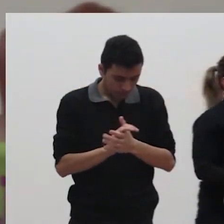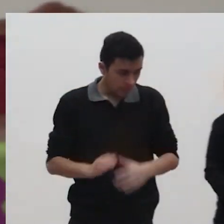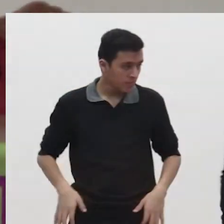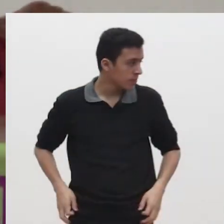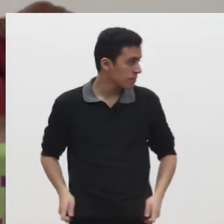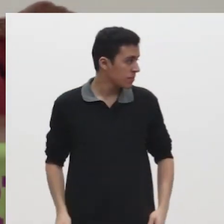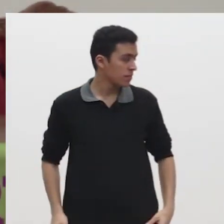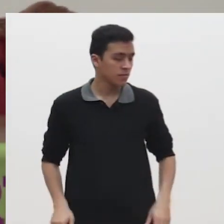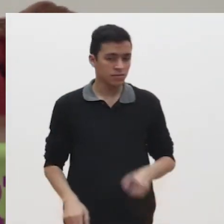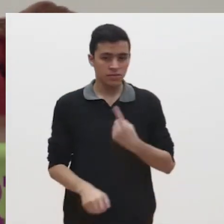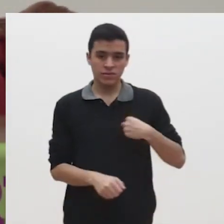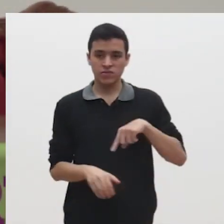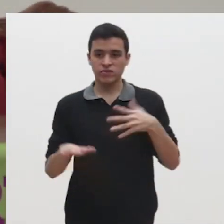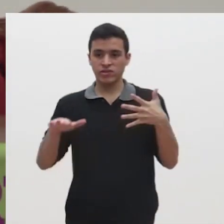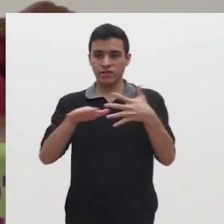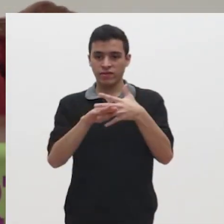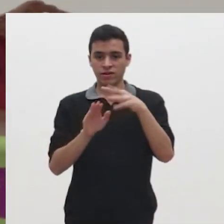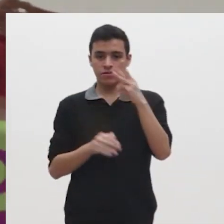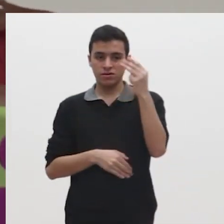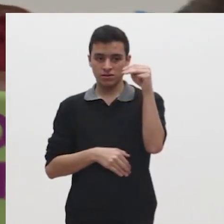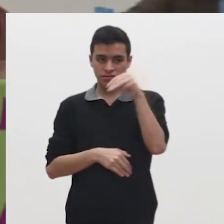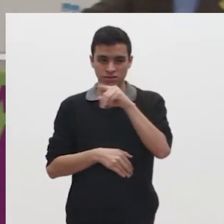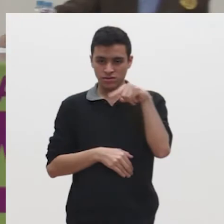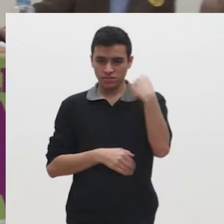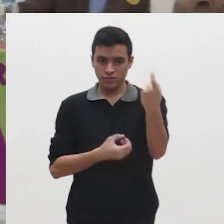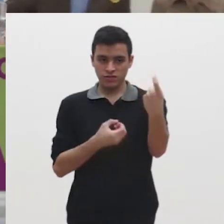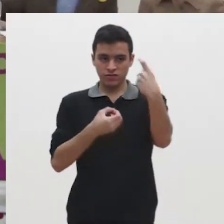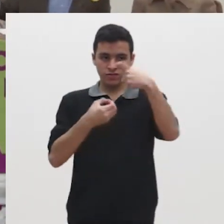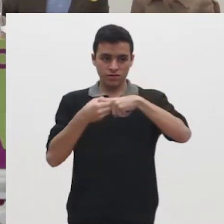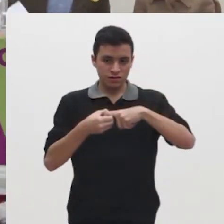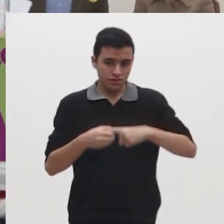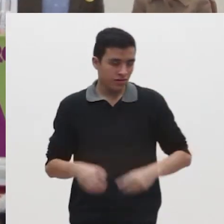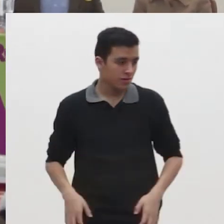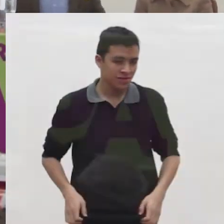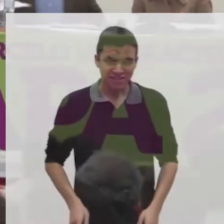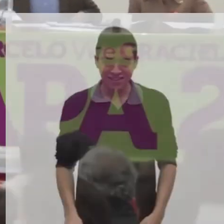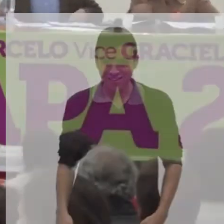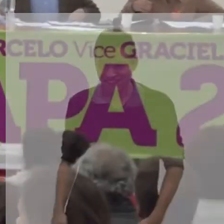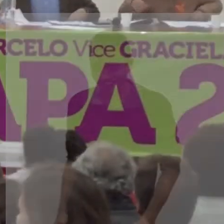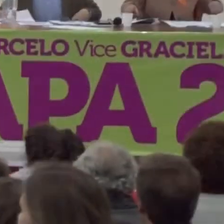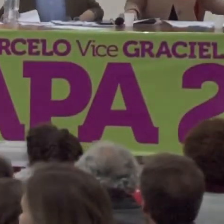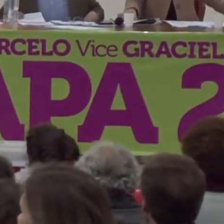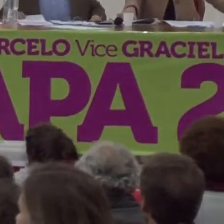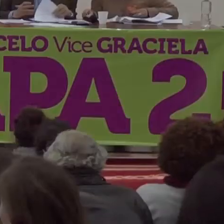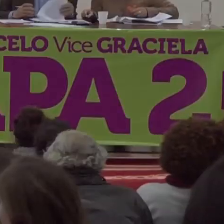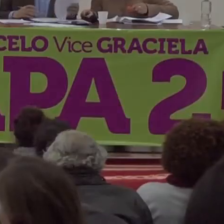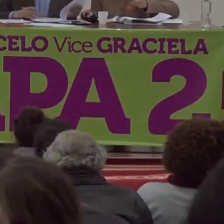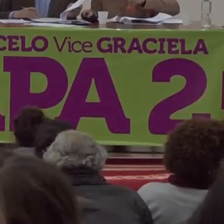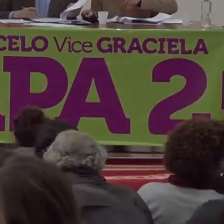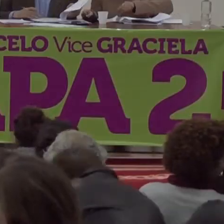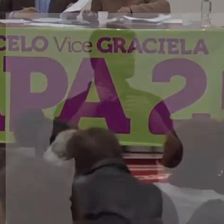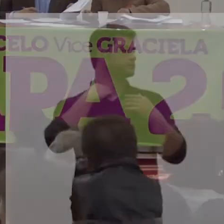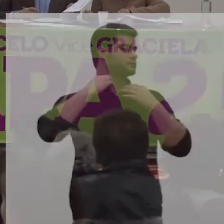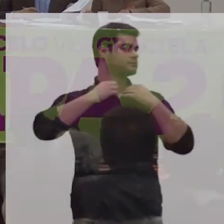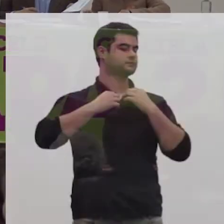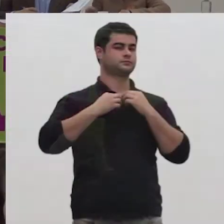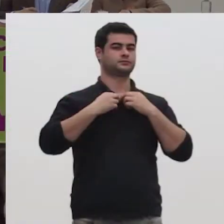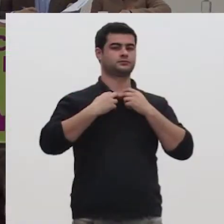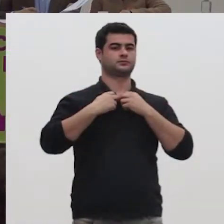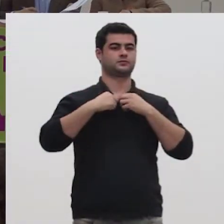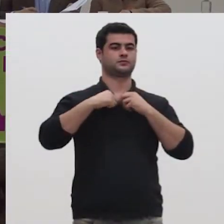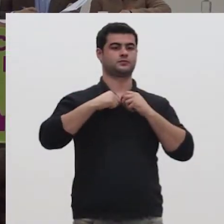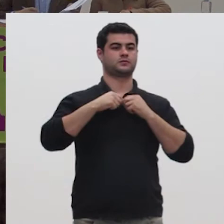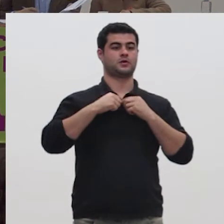Nós vamos fazer um intervalo de 3 minutos, daí na sequência voltaremos com o bloco 3. Vamos dar